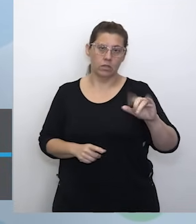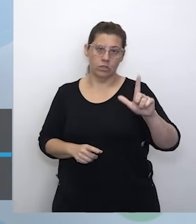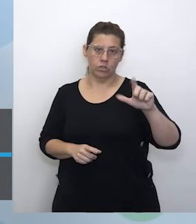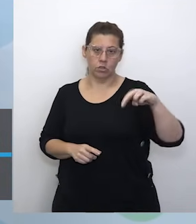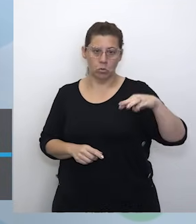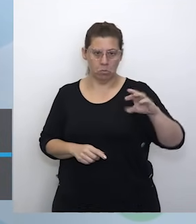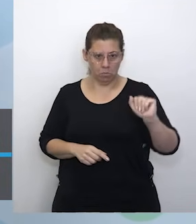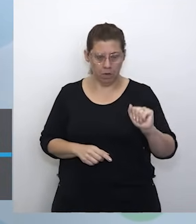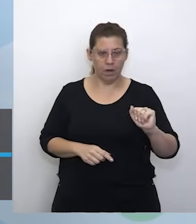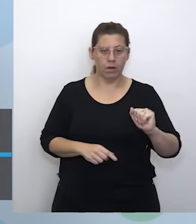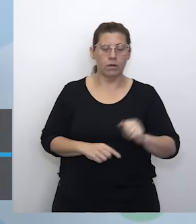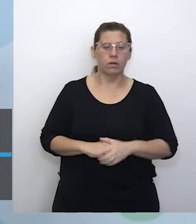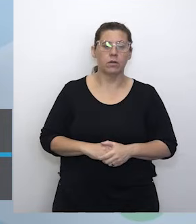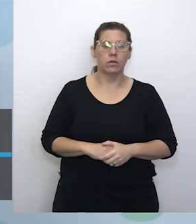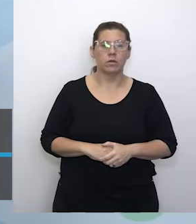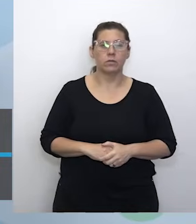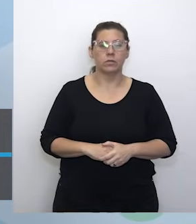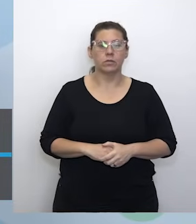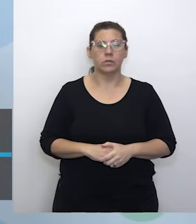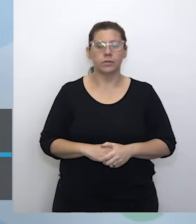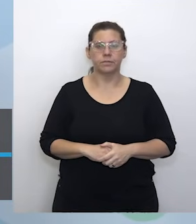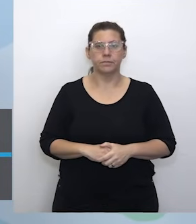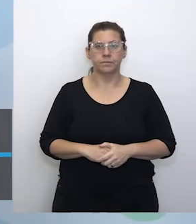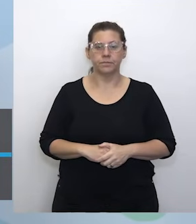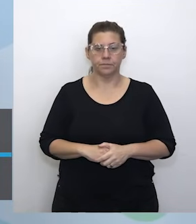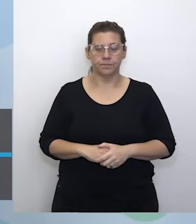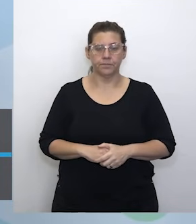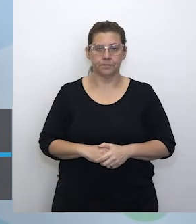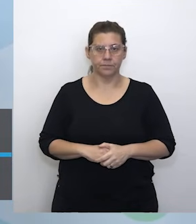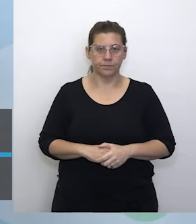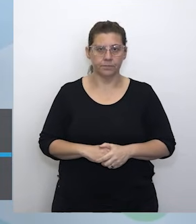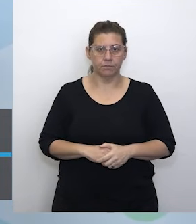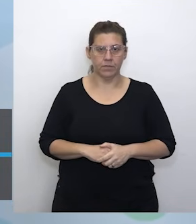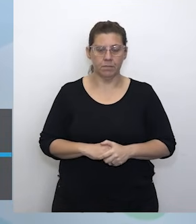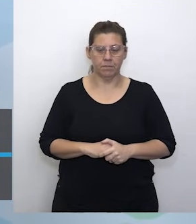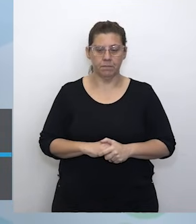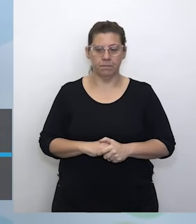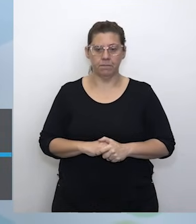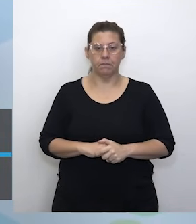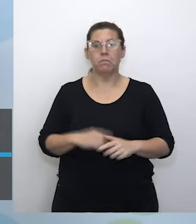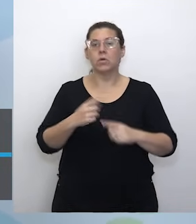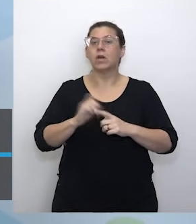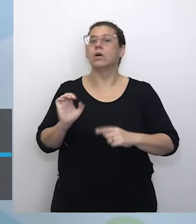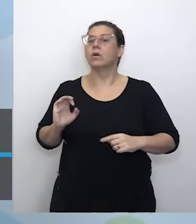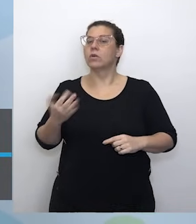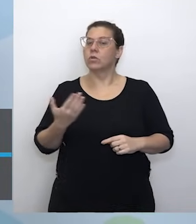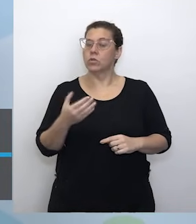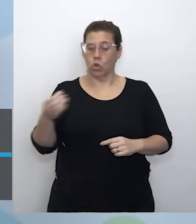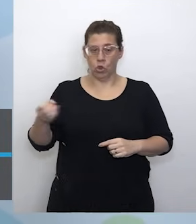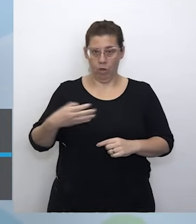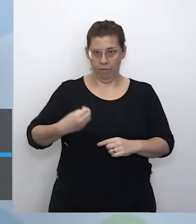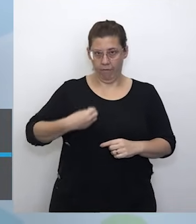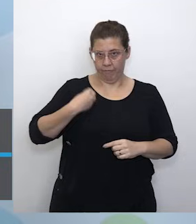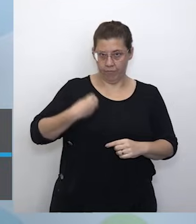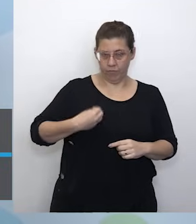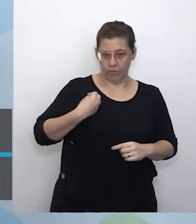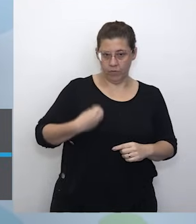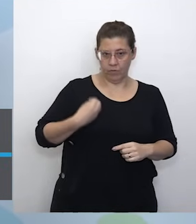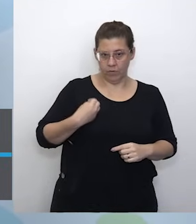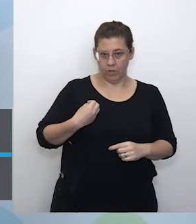ele colocou, que são dos alunos lá do Roberto Feijó. Ele colocou assim, Ed, ó. Porque ocorreu a formação de novos seres vivos